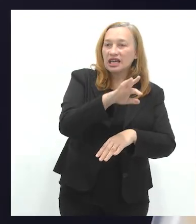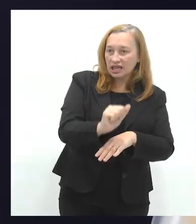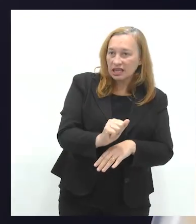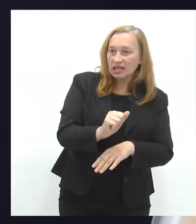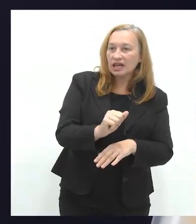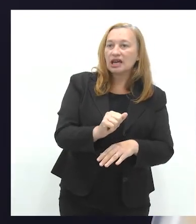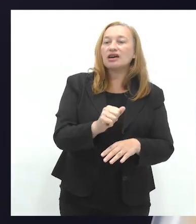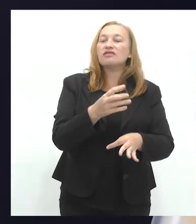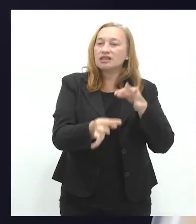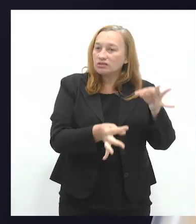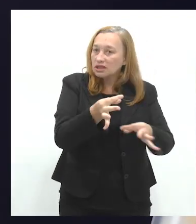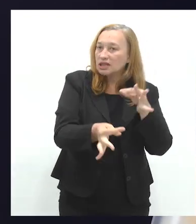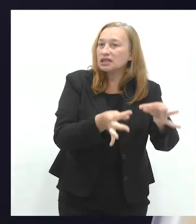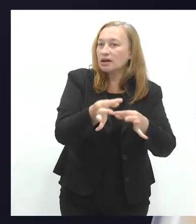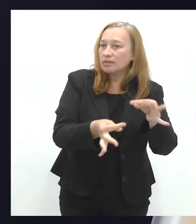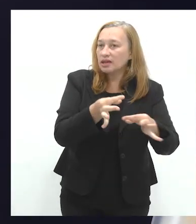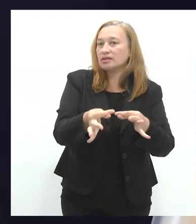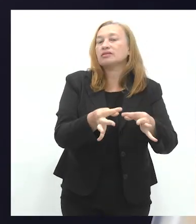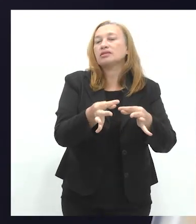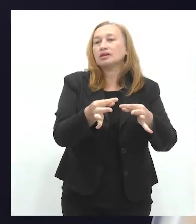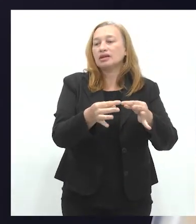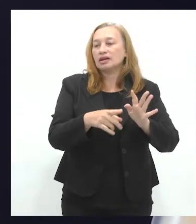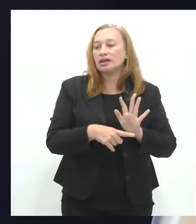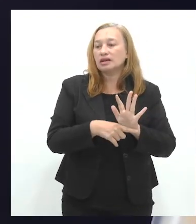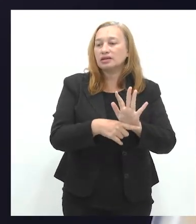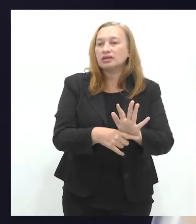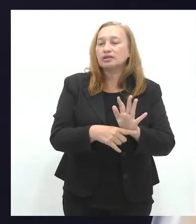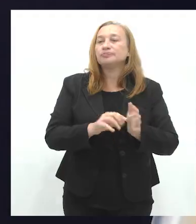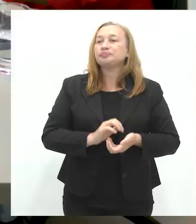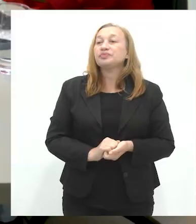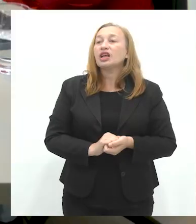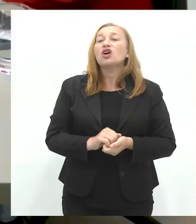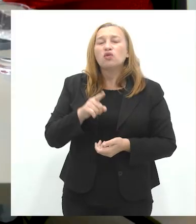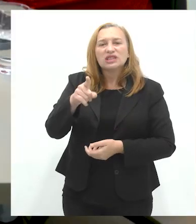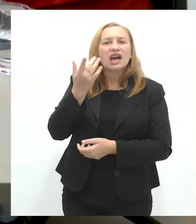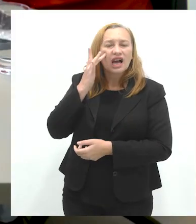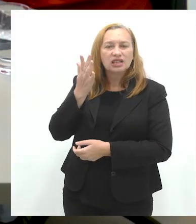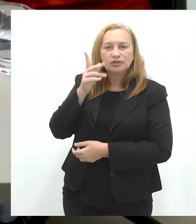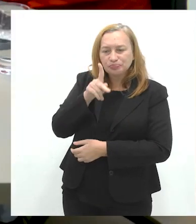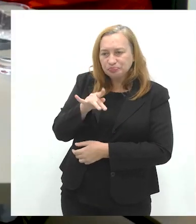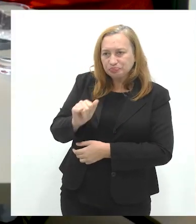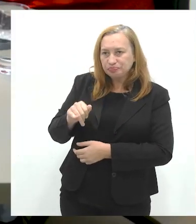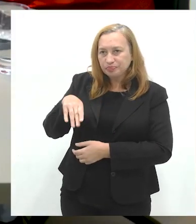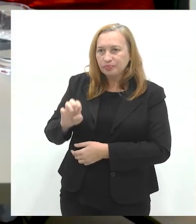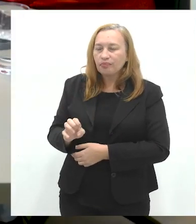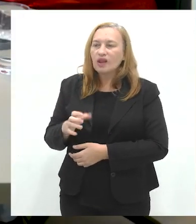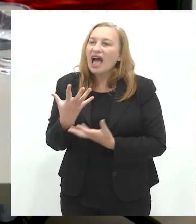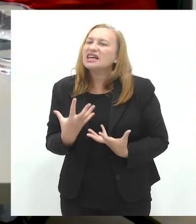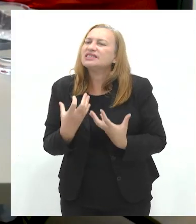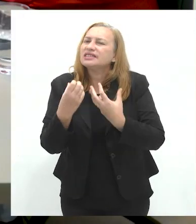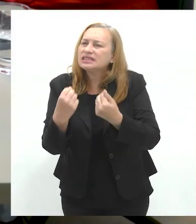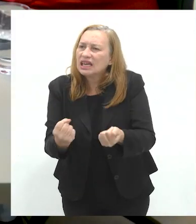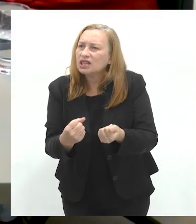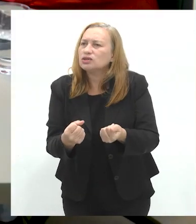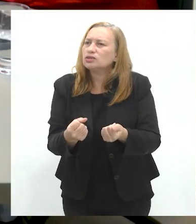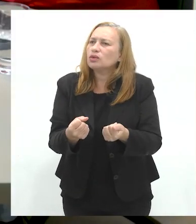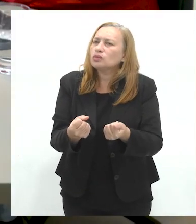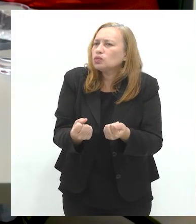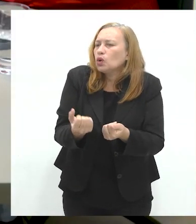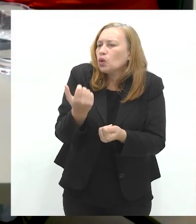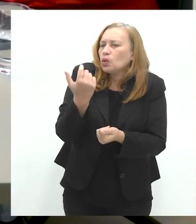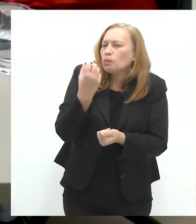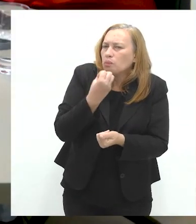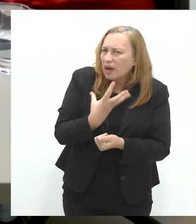e faz intervenção, tratamento, ou seja, clínica. Tá. E você acha que os pais, eles